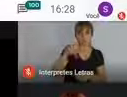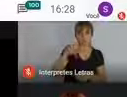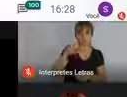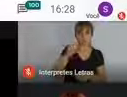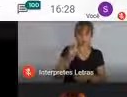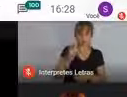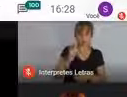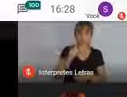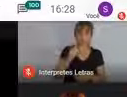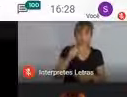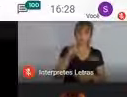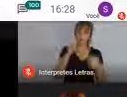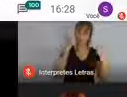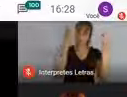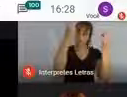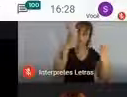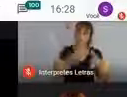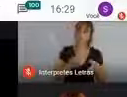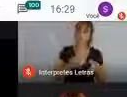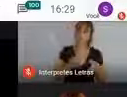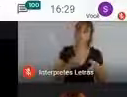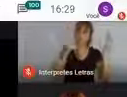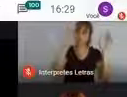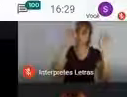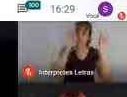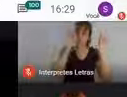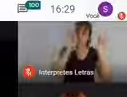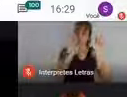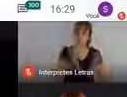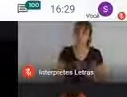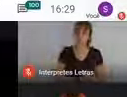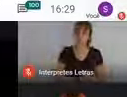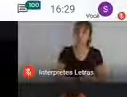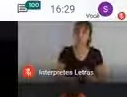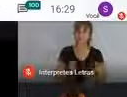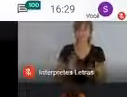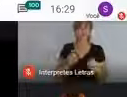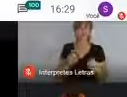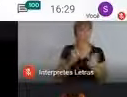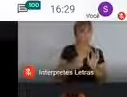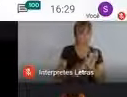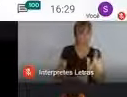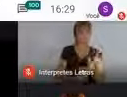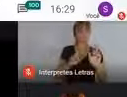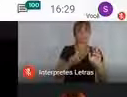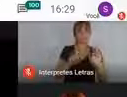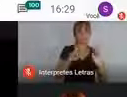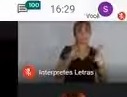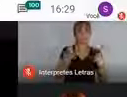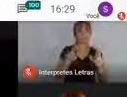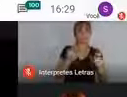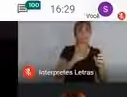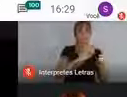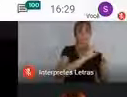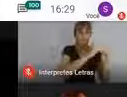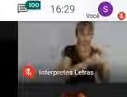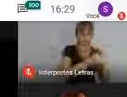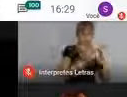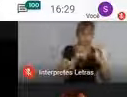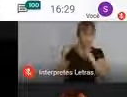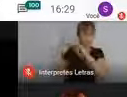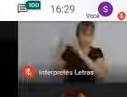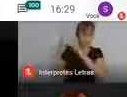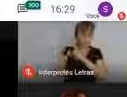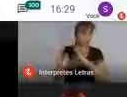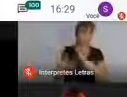nos quais ele tratou dessa temática. E ele fez aí uma diferença entre a dialetologia tradicional,